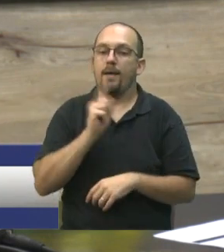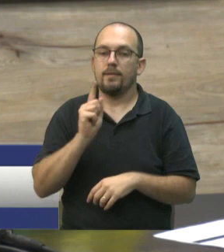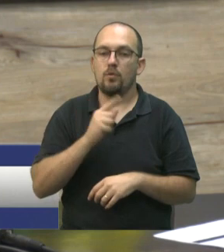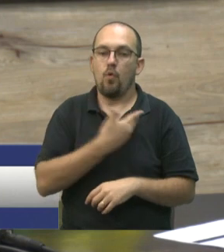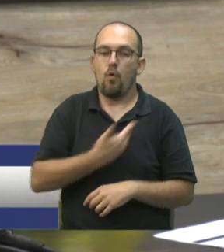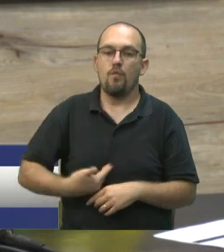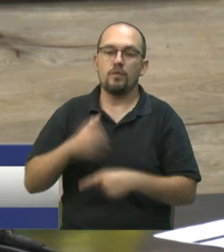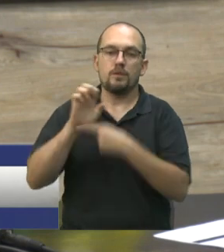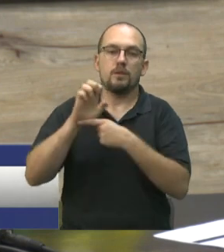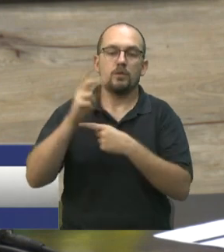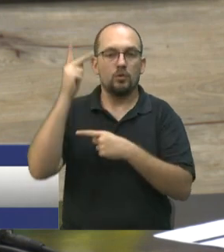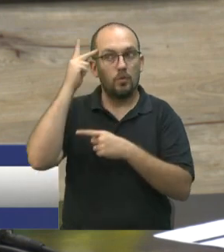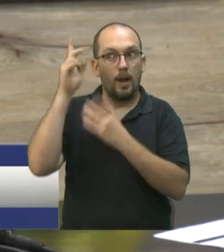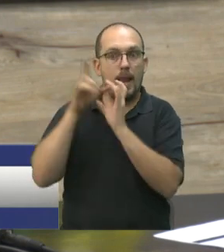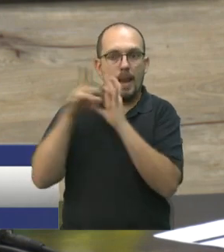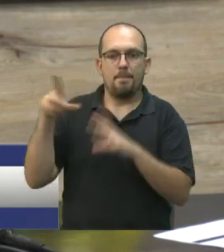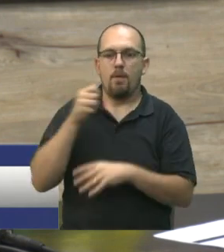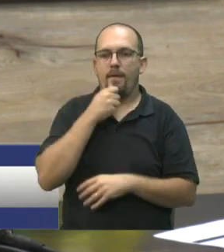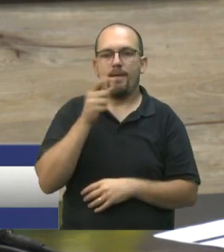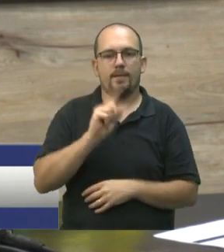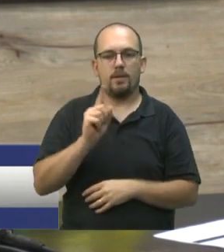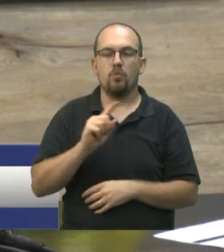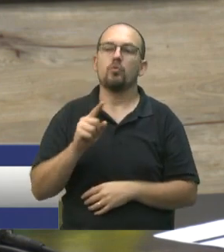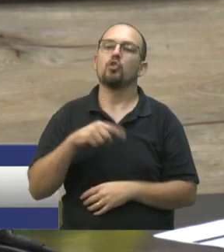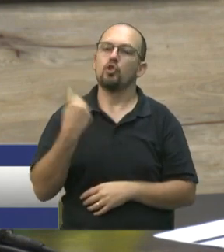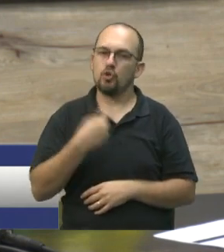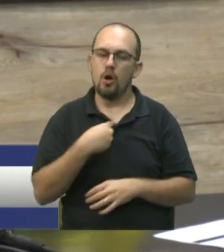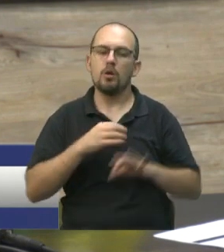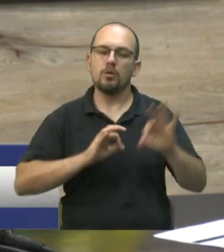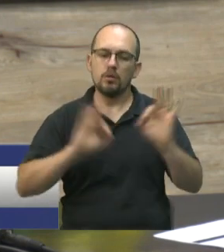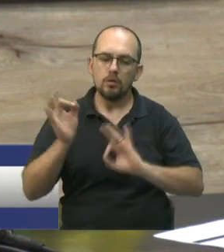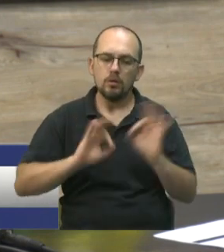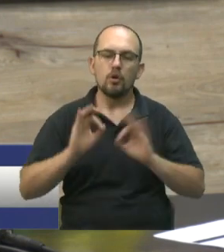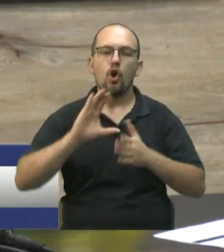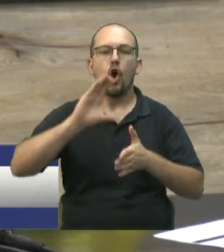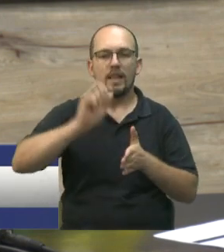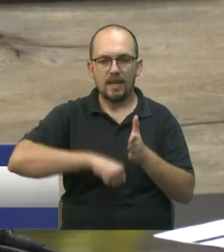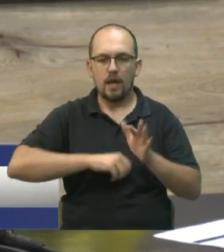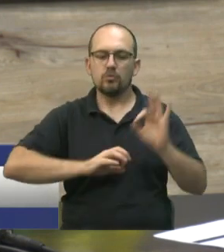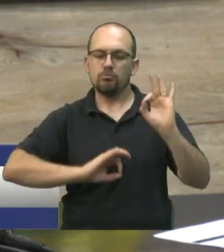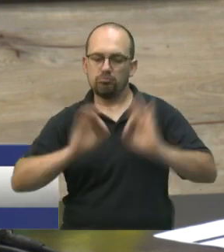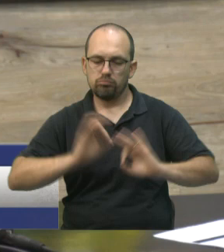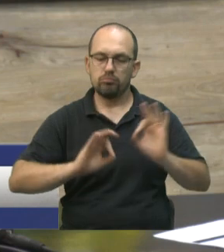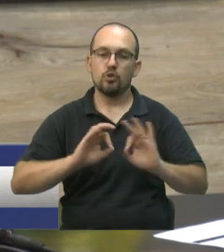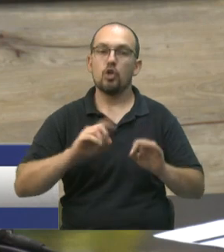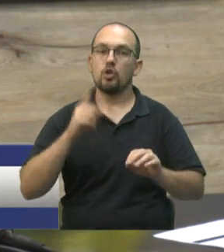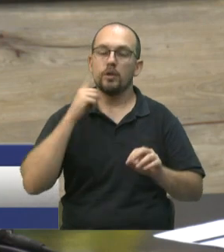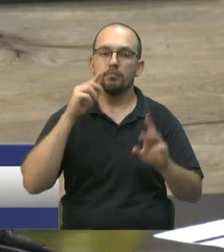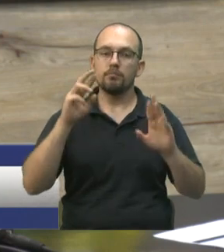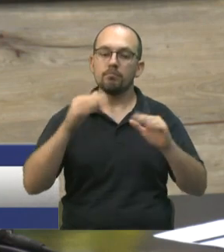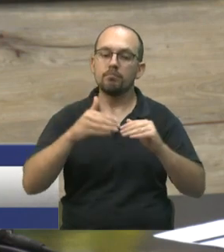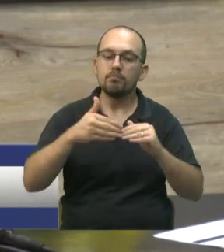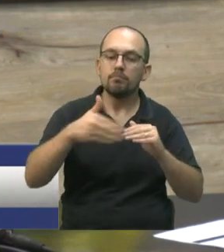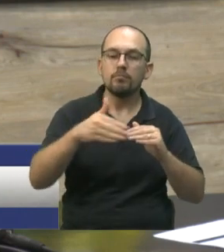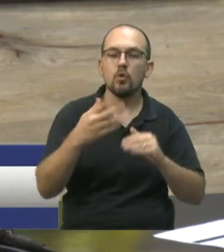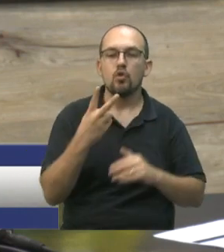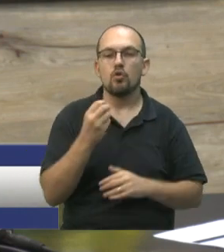Estado de São Paulo. Nós estamos já prevendo, os contratos estão em andamento, nós já estamos prevendo para o ano de 2023.